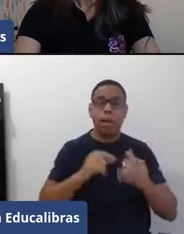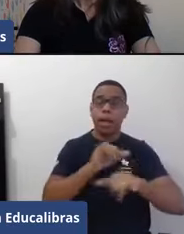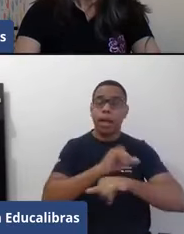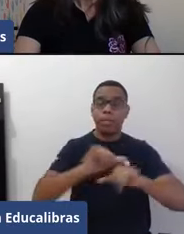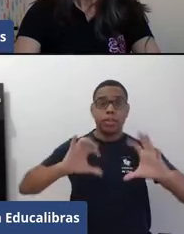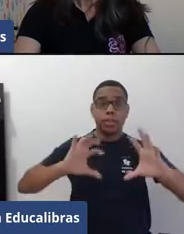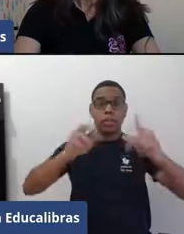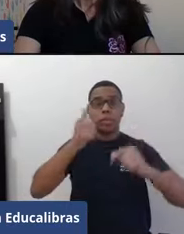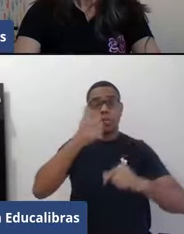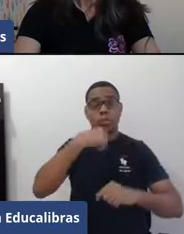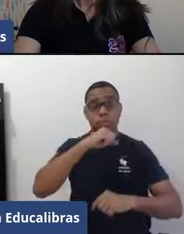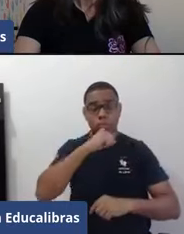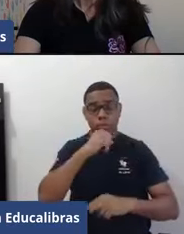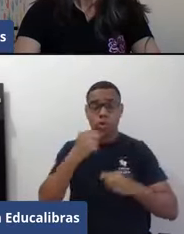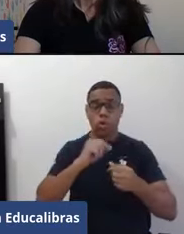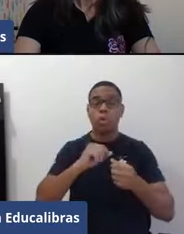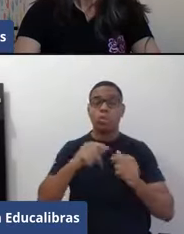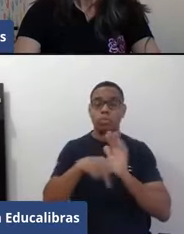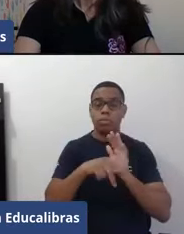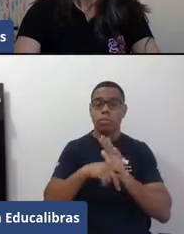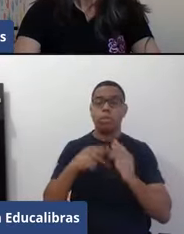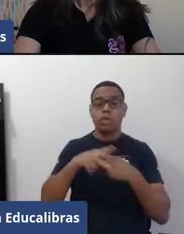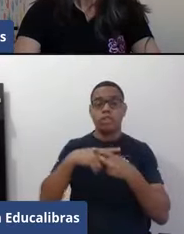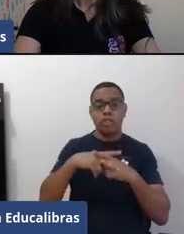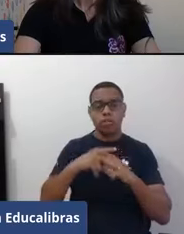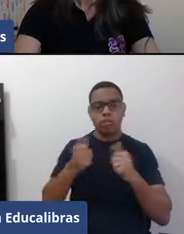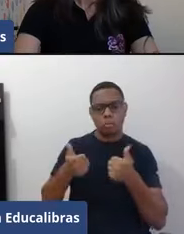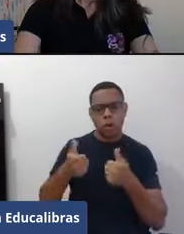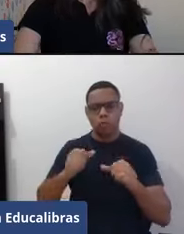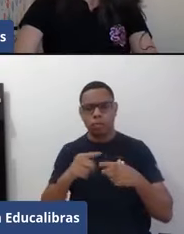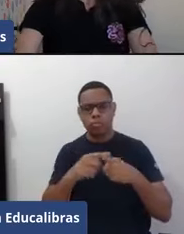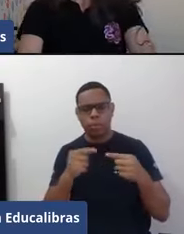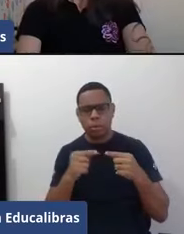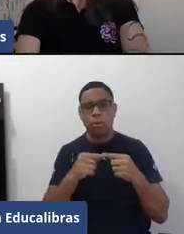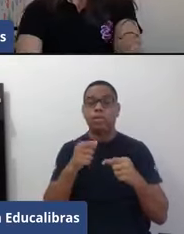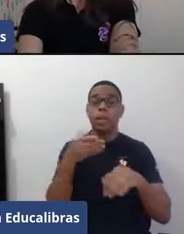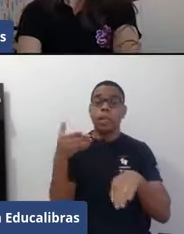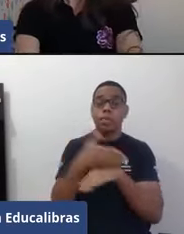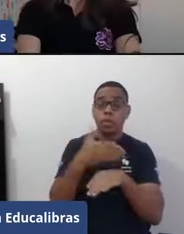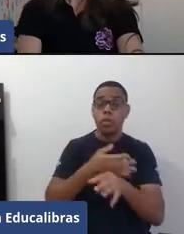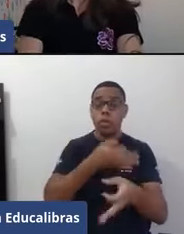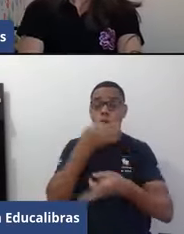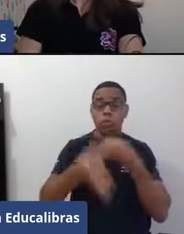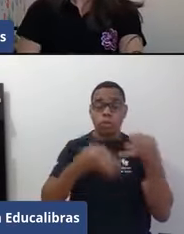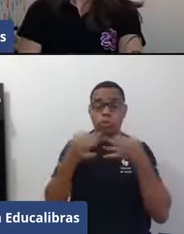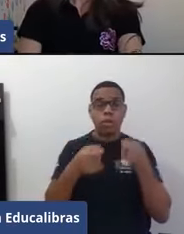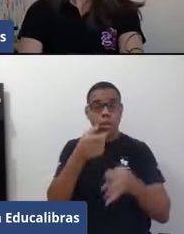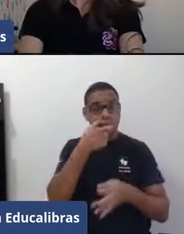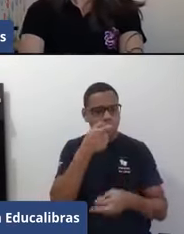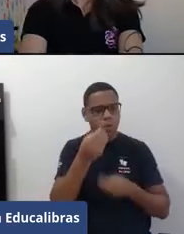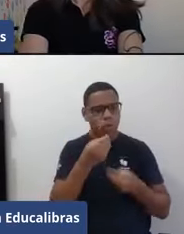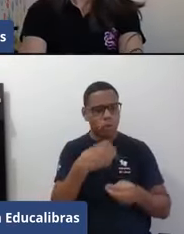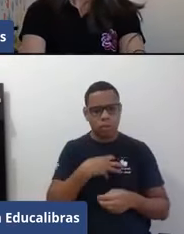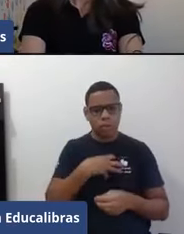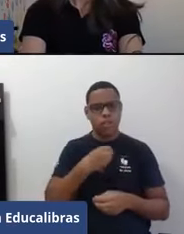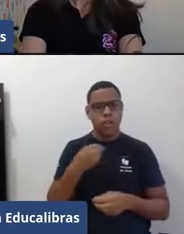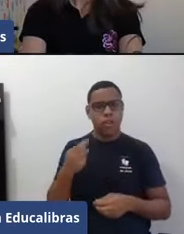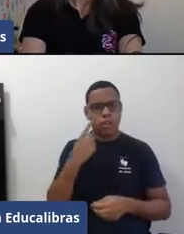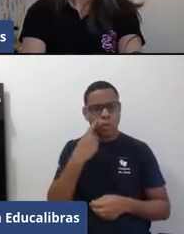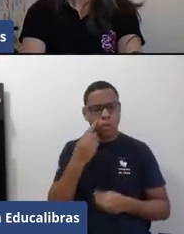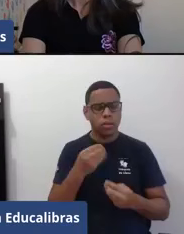a fazer o equipamento para o seu filho, ou seja, o que for. Participe mais, opine mais, observe mais o seu filho, leve